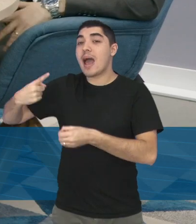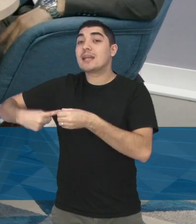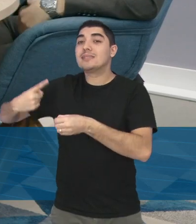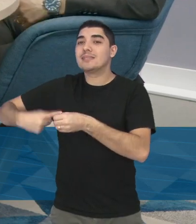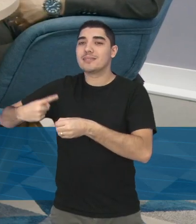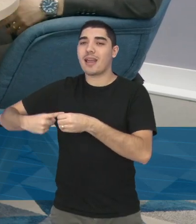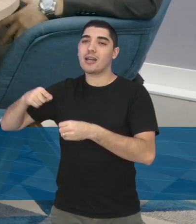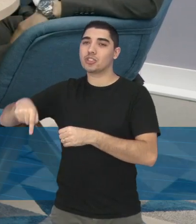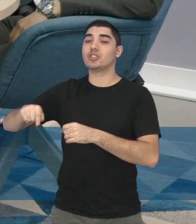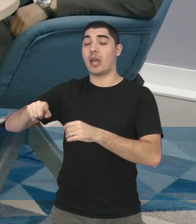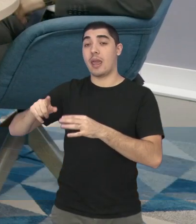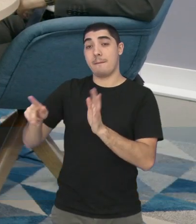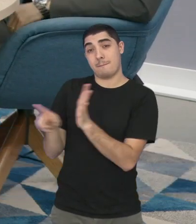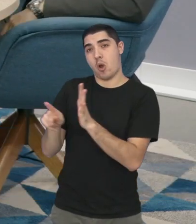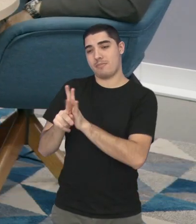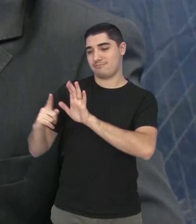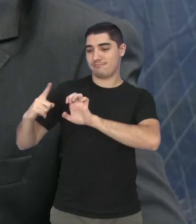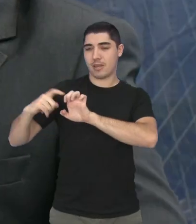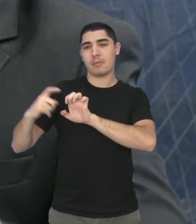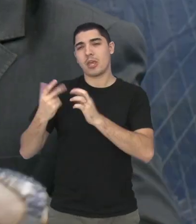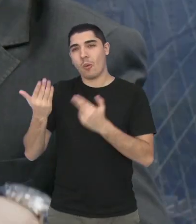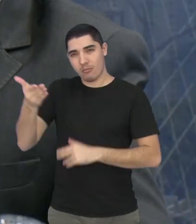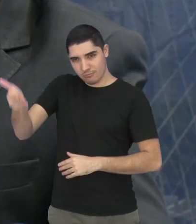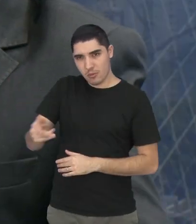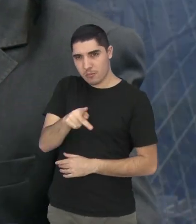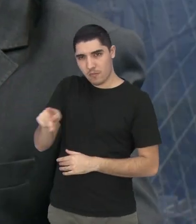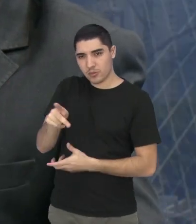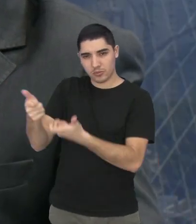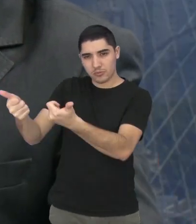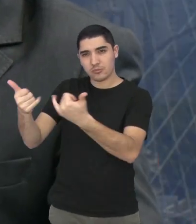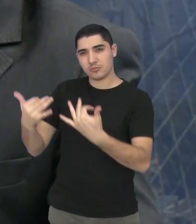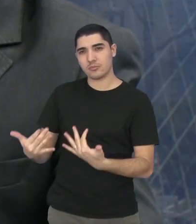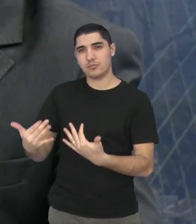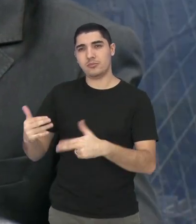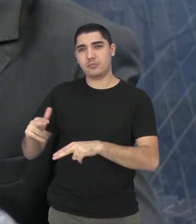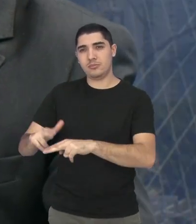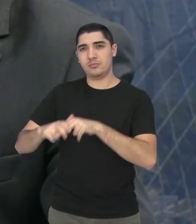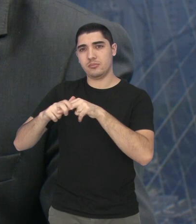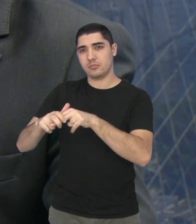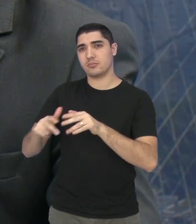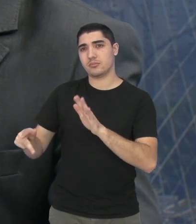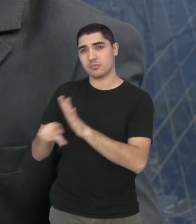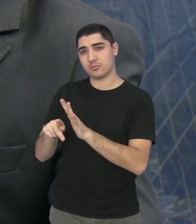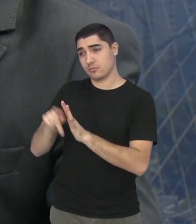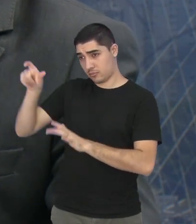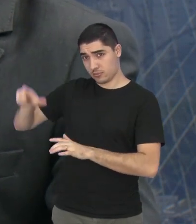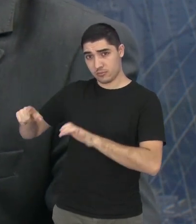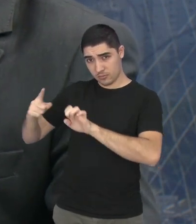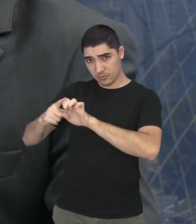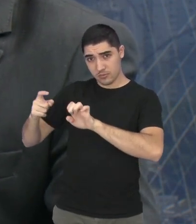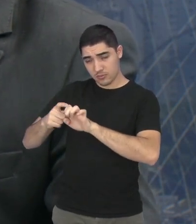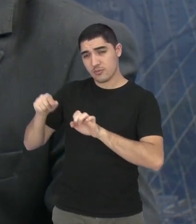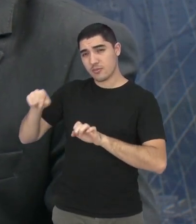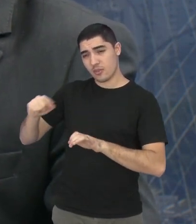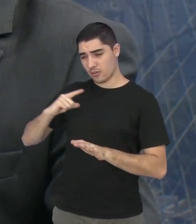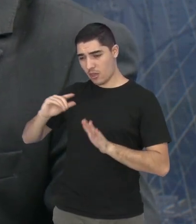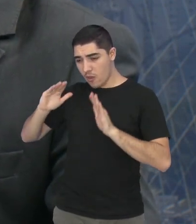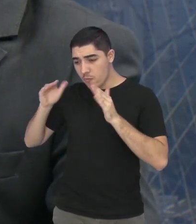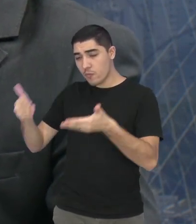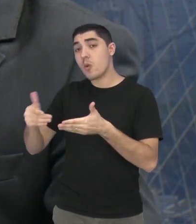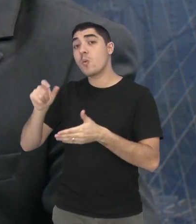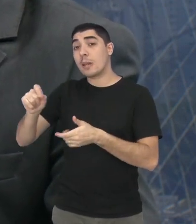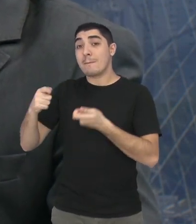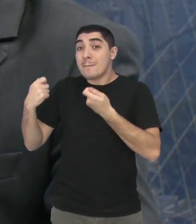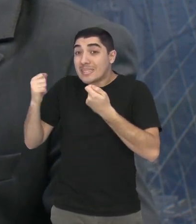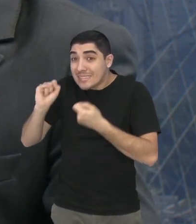por si, né? Exatamente. Como o professor muito bem disse, o empreendedorismo, muitas das vezes, a virtude vem de